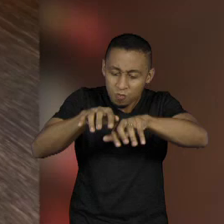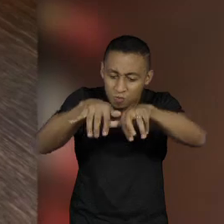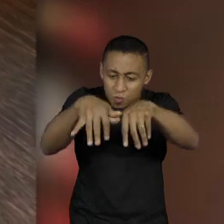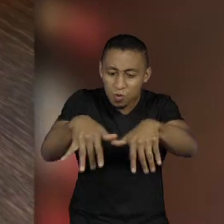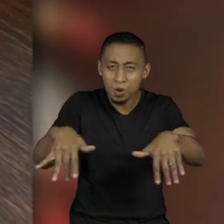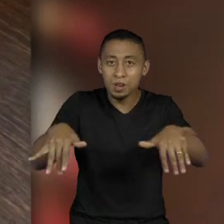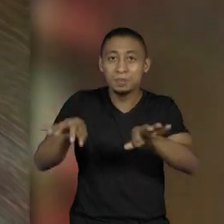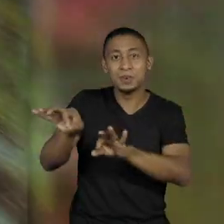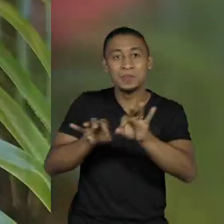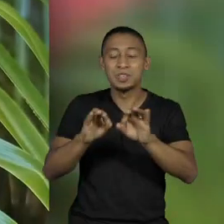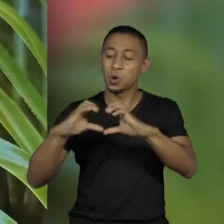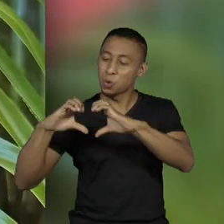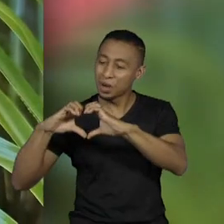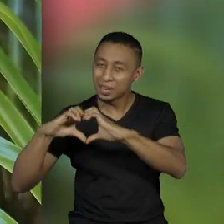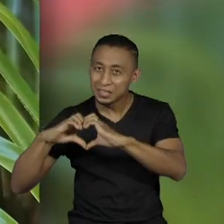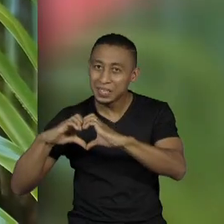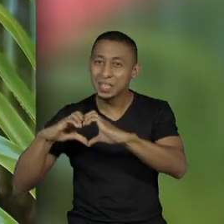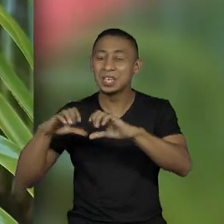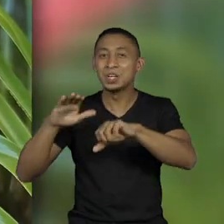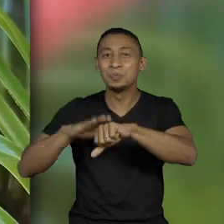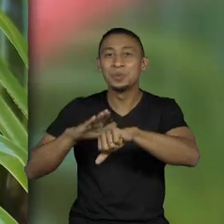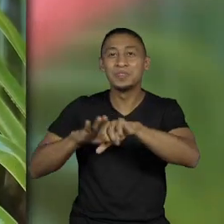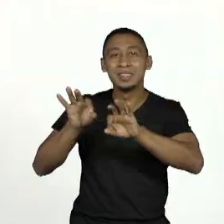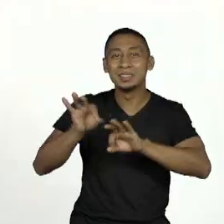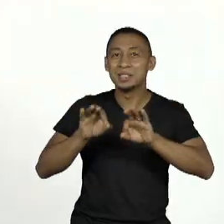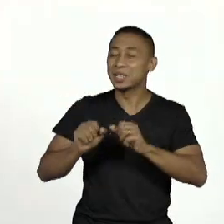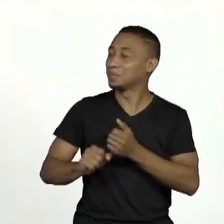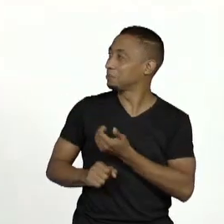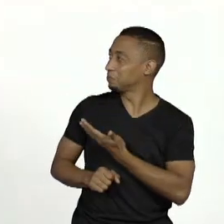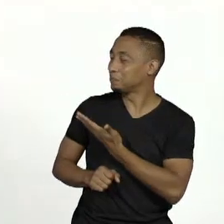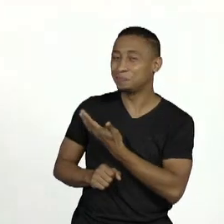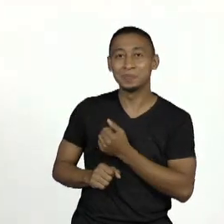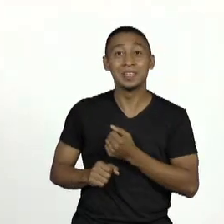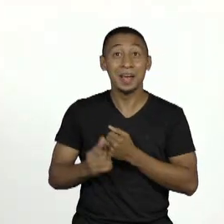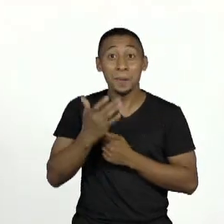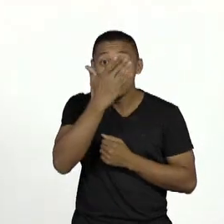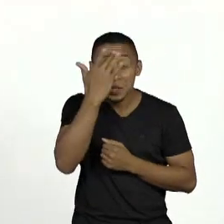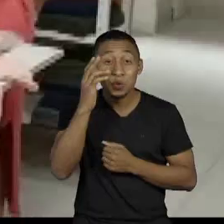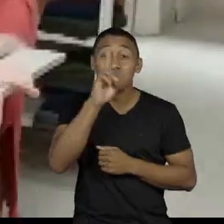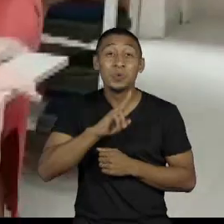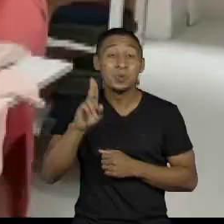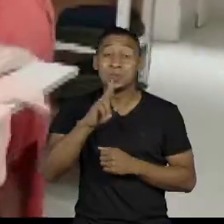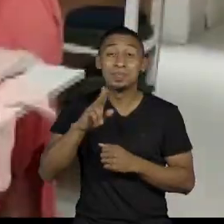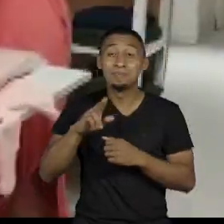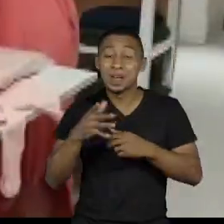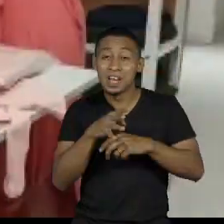os coraçõezinhos, por exemplo, que as pessoas estão usando como chaveiro.